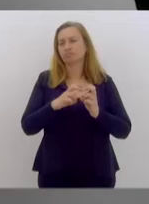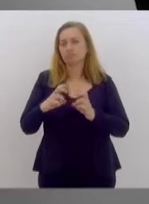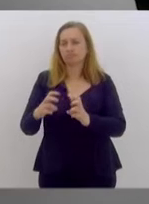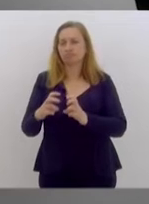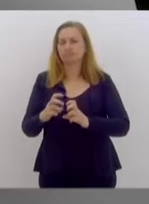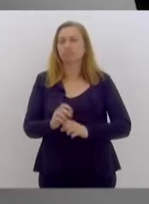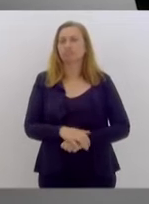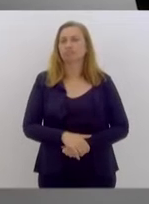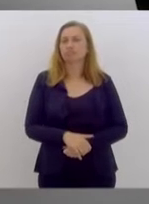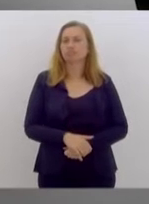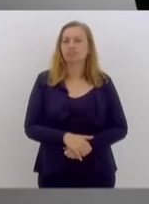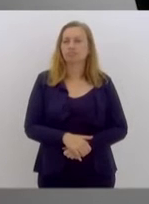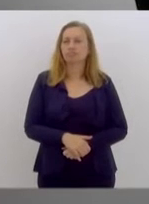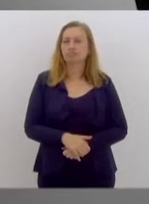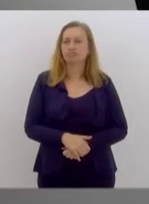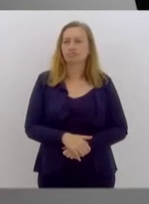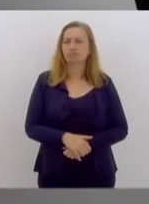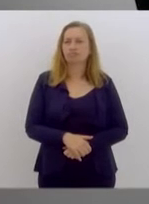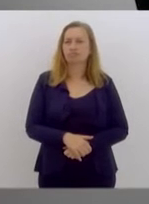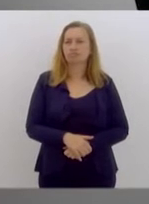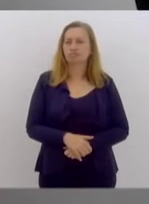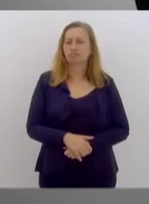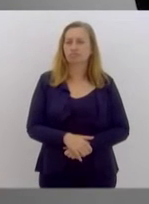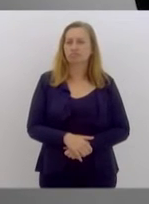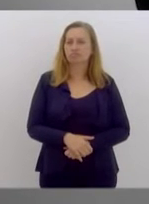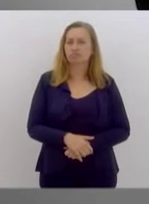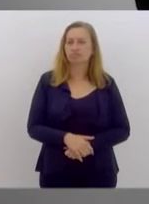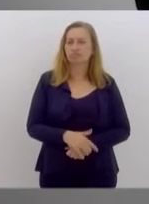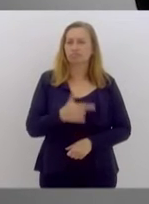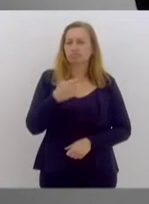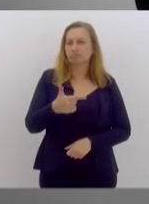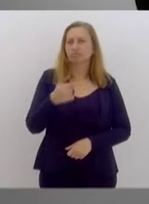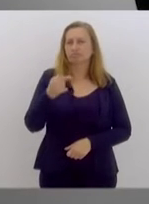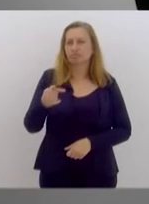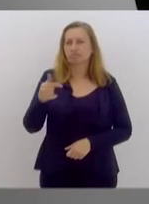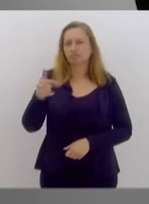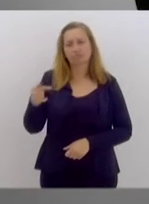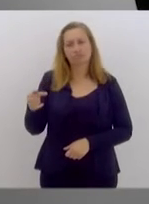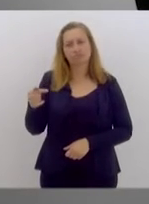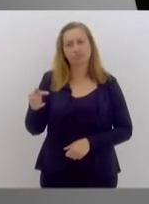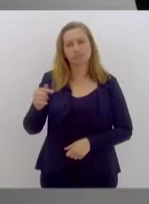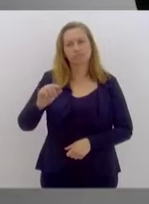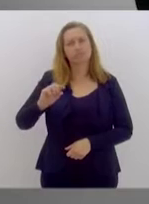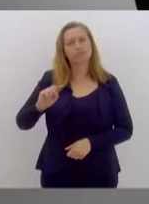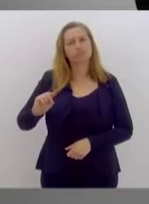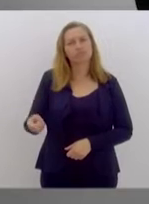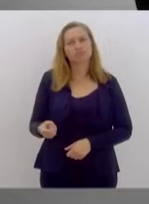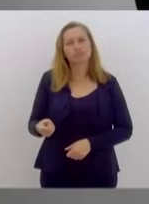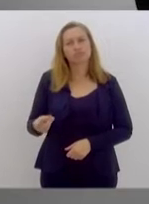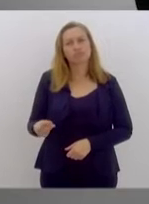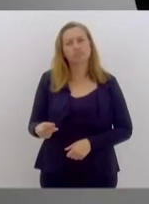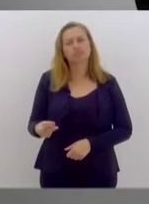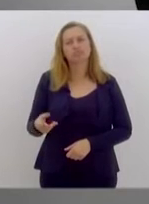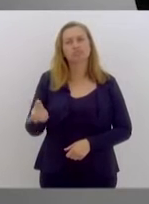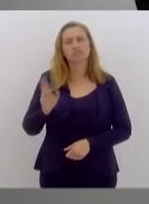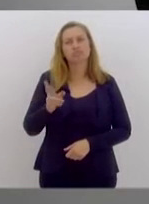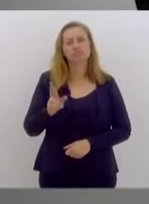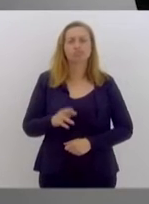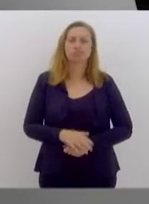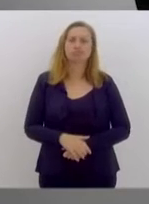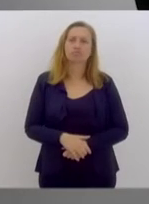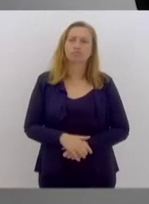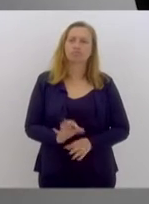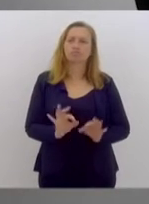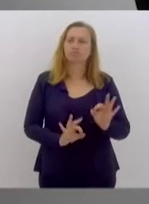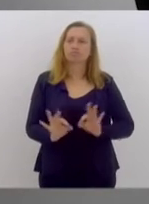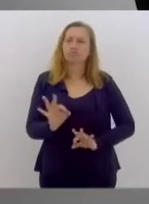repassou lá duzentos e poucos 277 milhões de reais mediante um